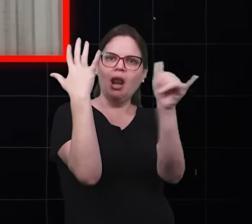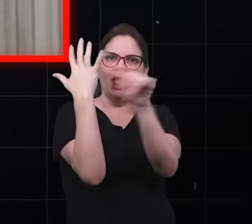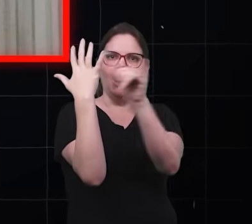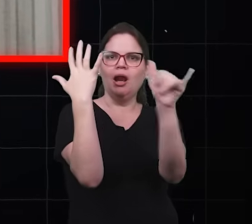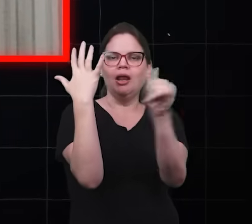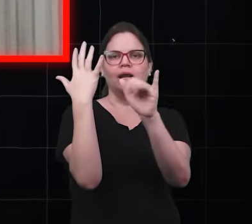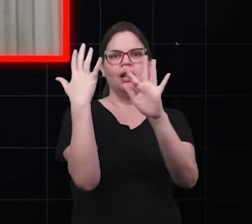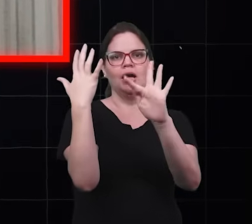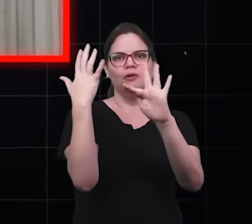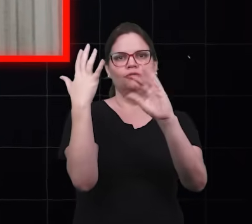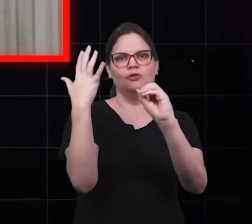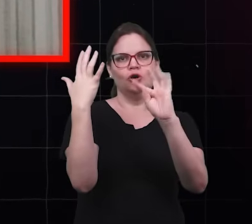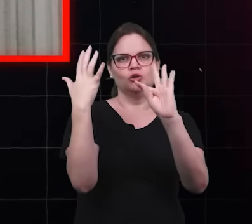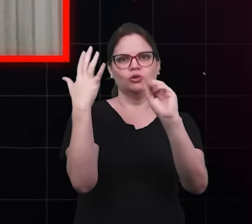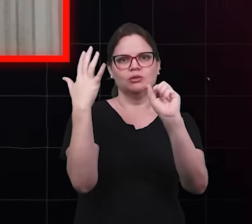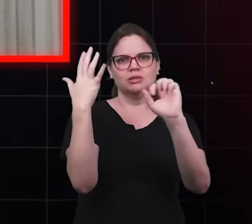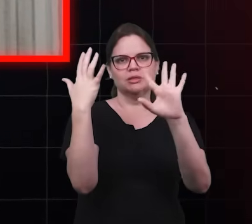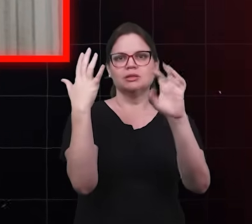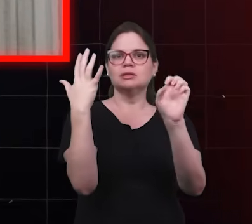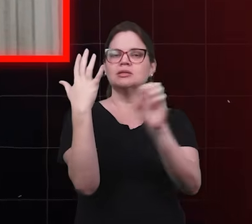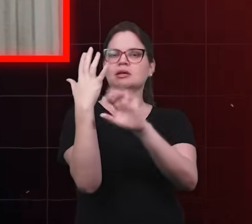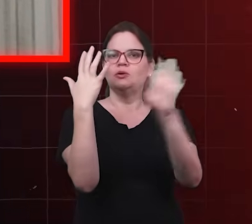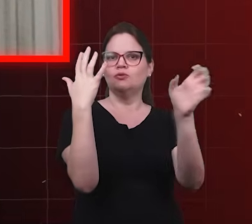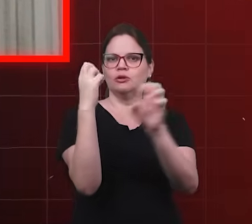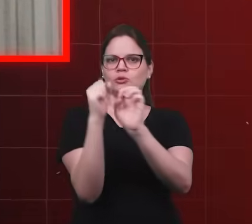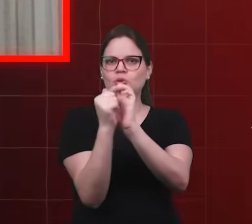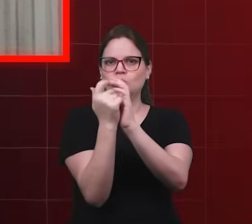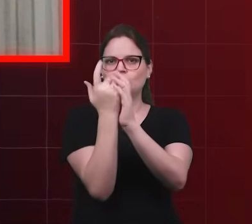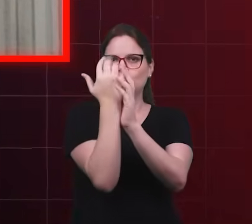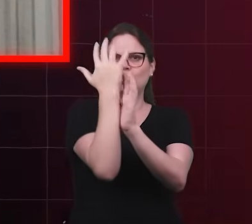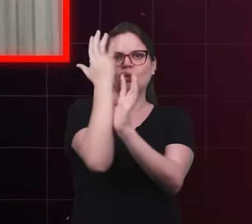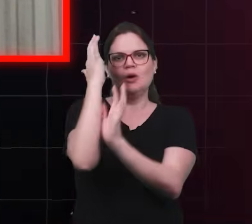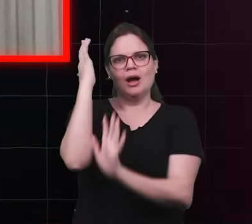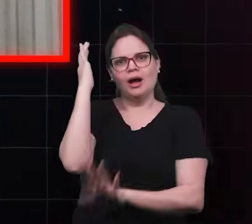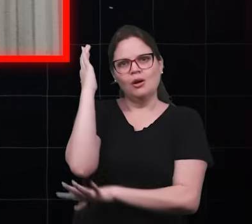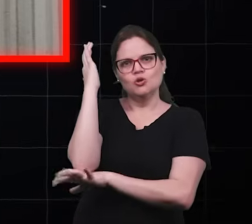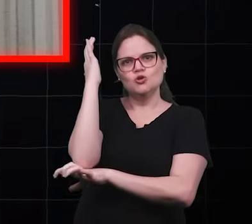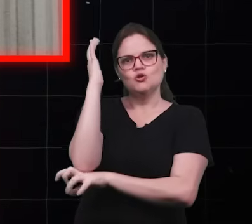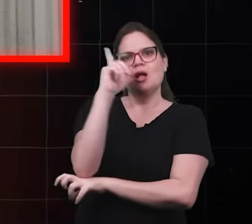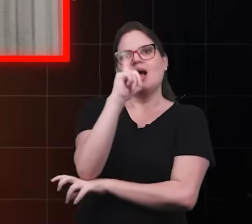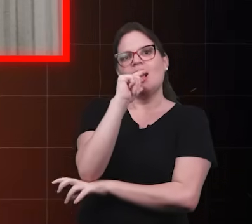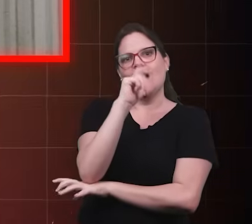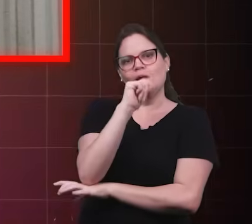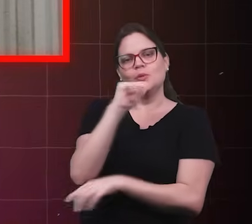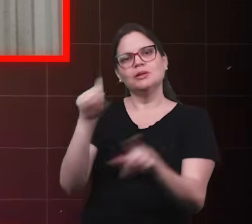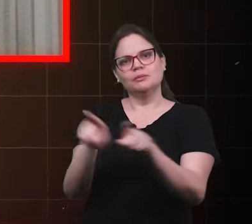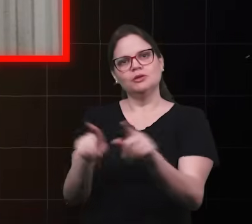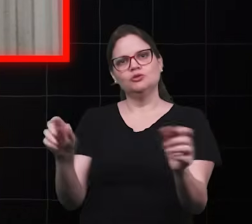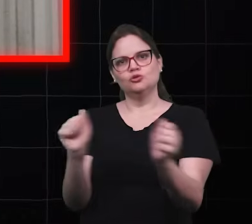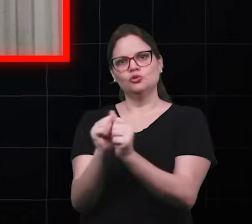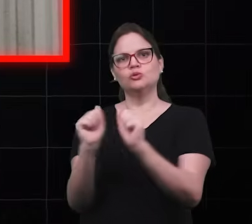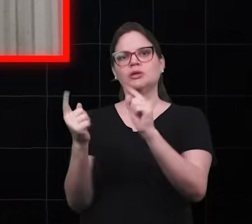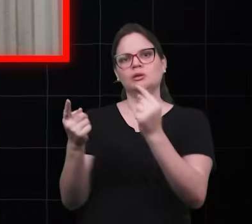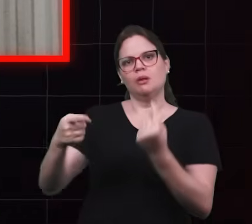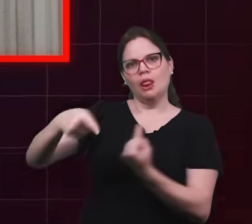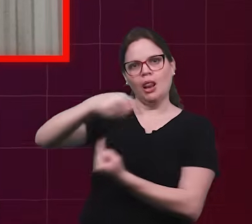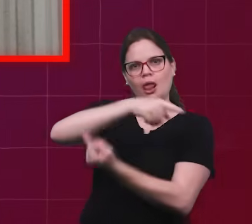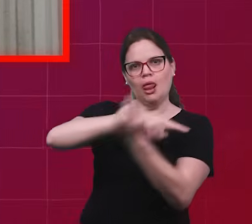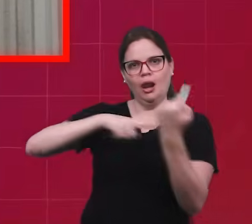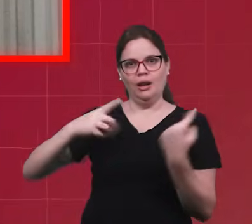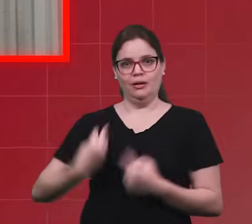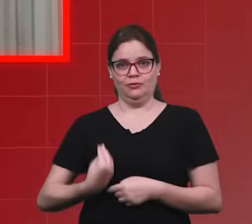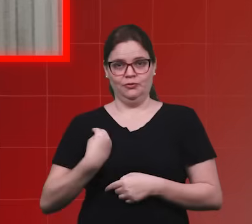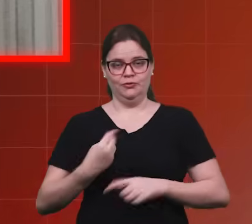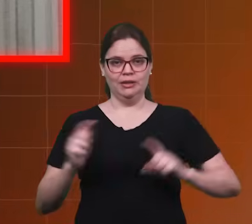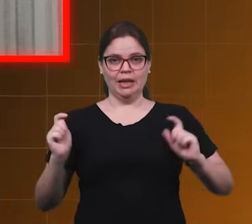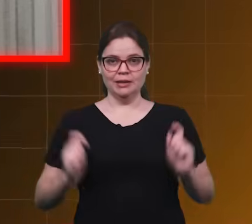ali o alimento através da água e da luz. essencial para o ciclo de vida. E os